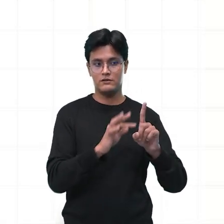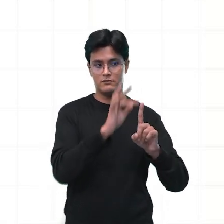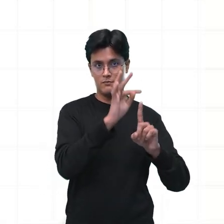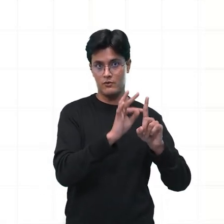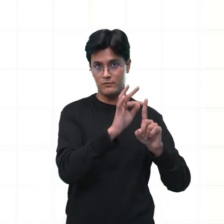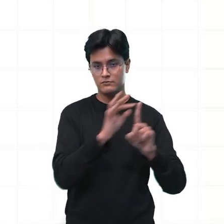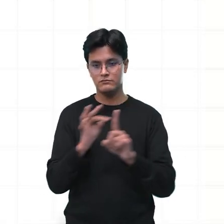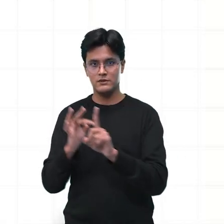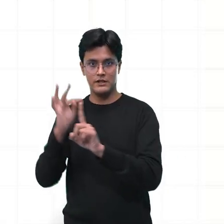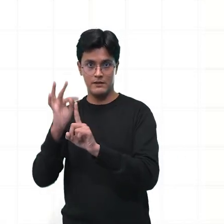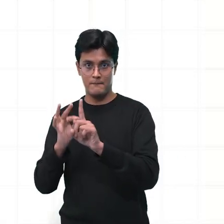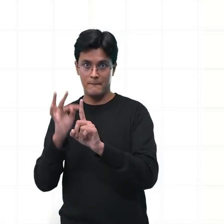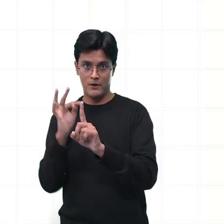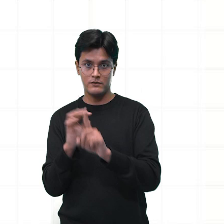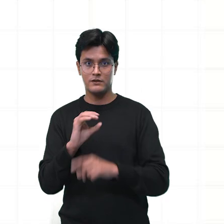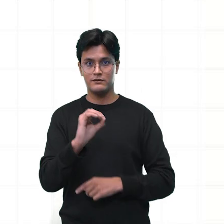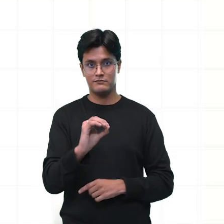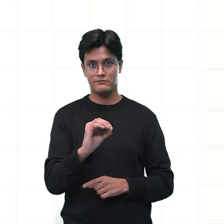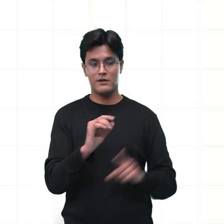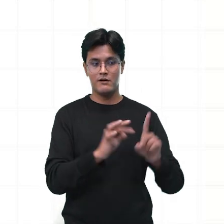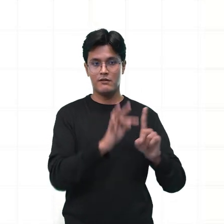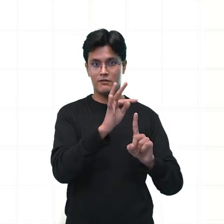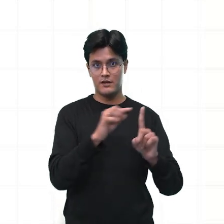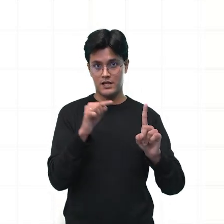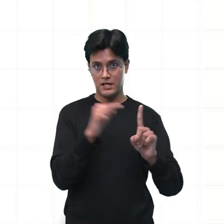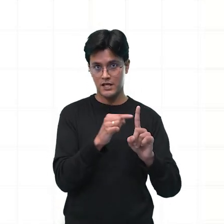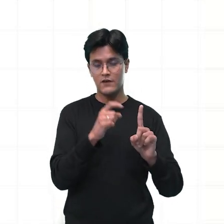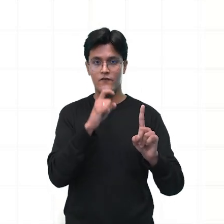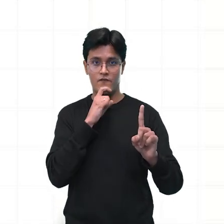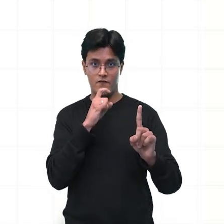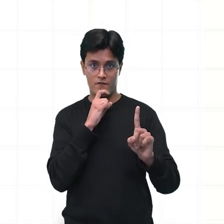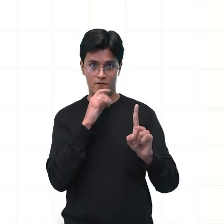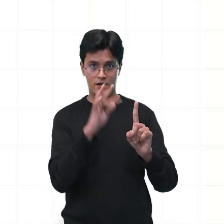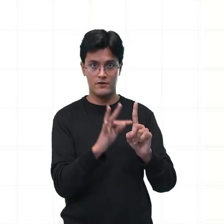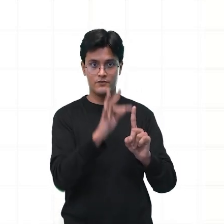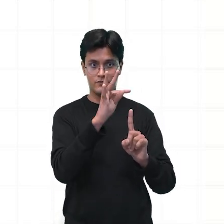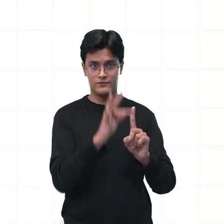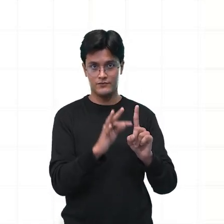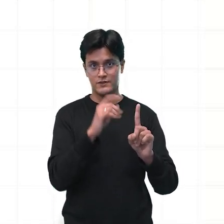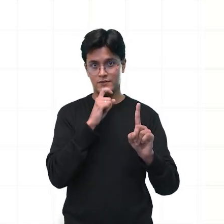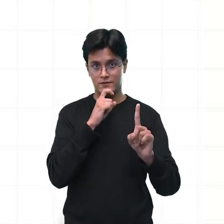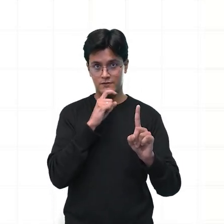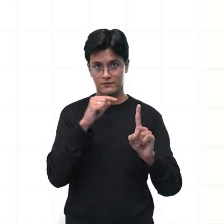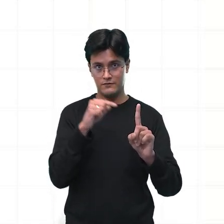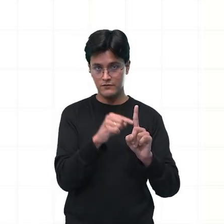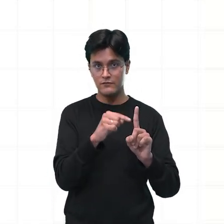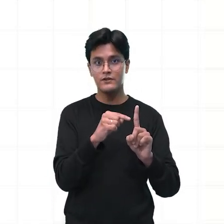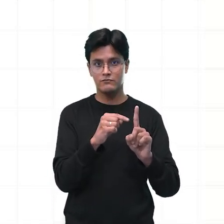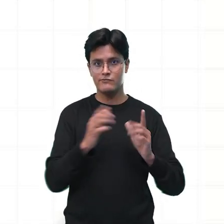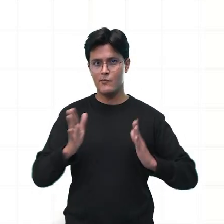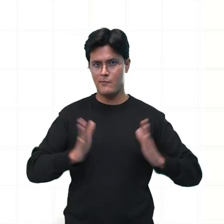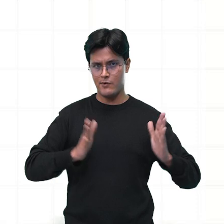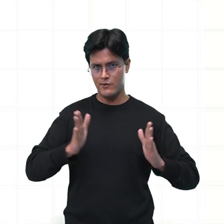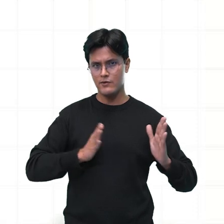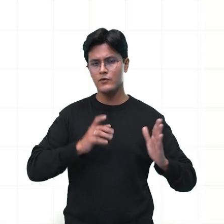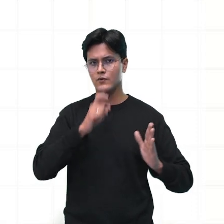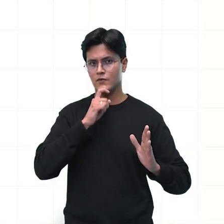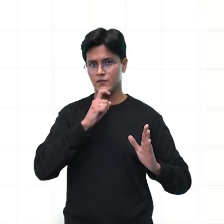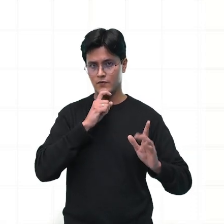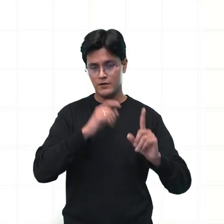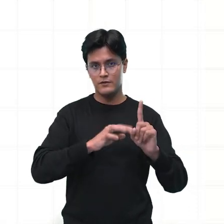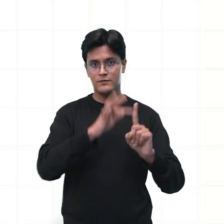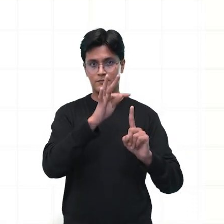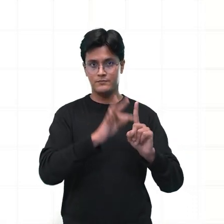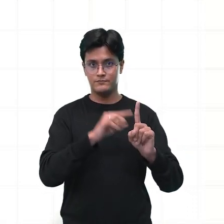com temperaturas frias, que a gente chama, que é o famoso inverno, tá? Onde as temperaturas, vou colocar